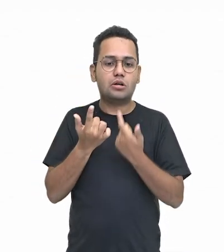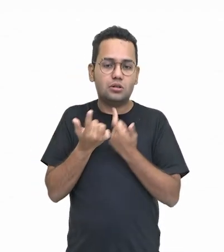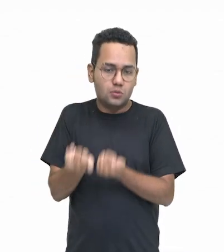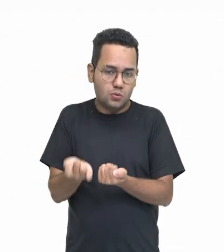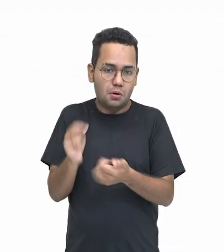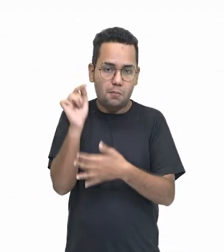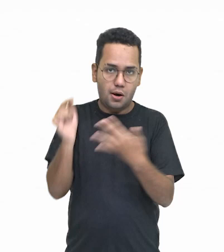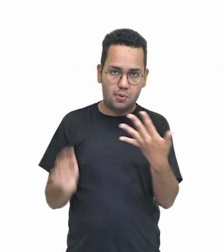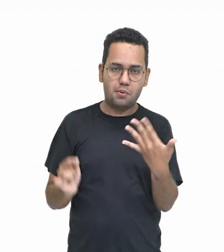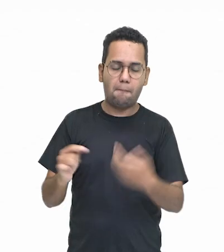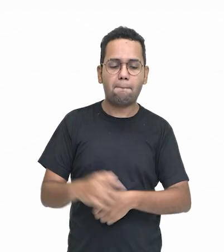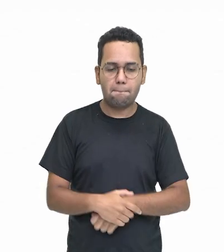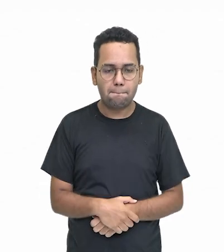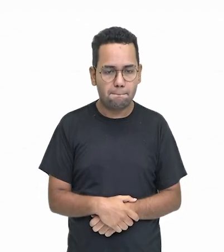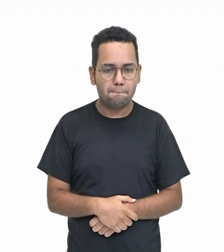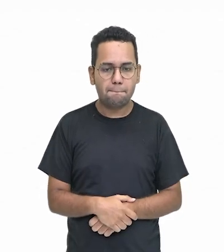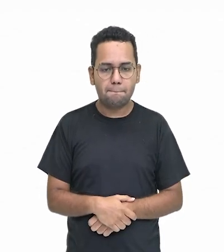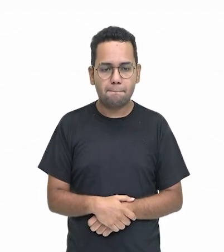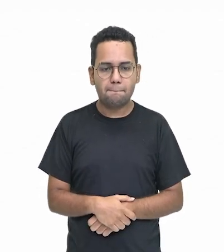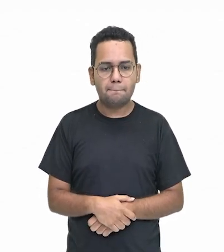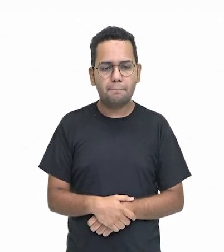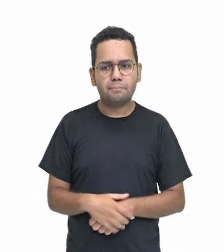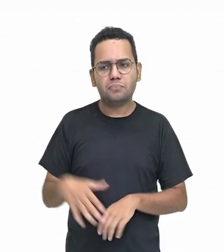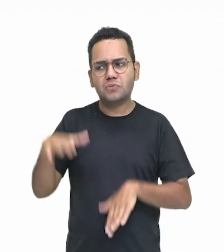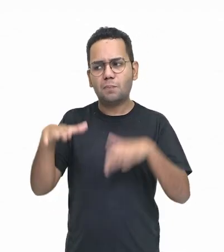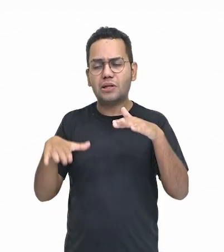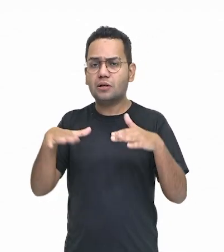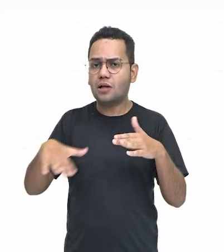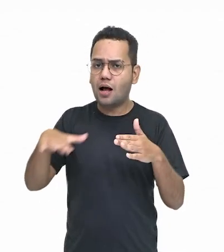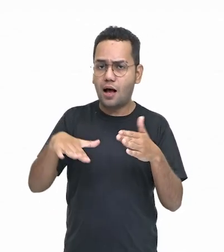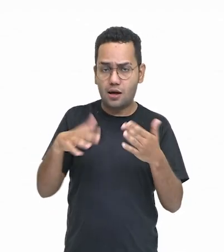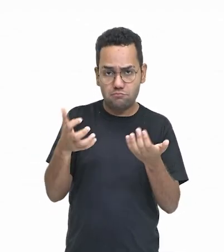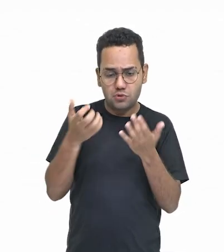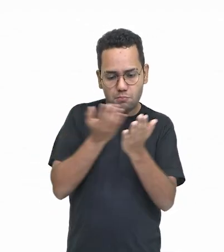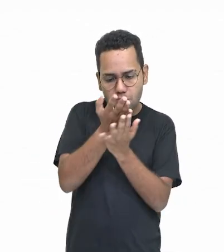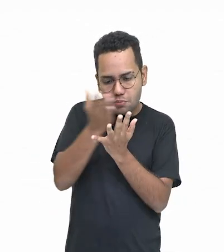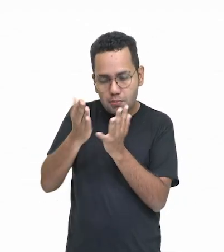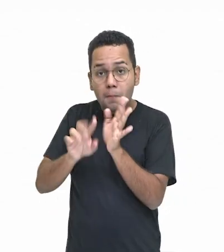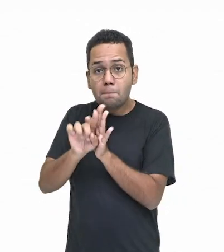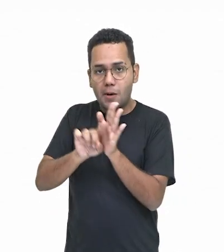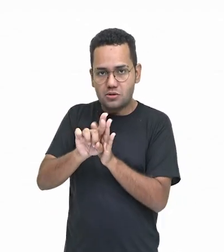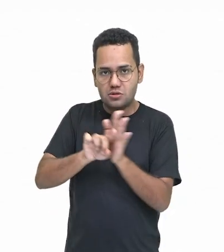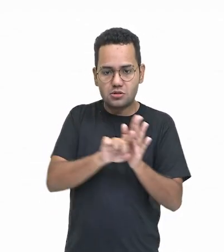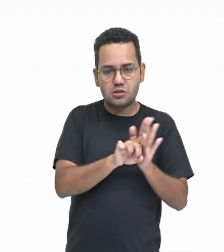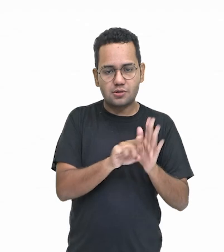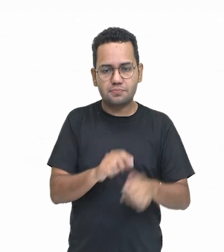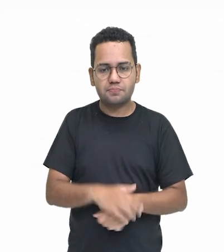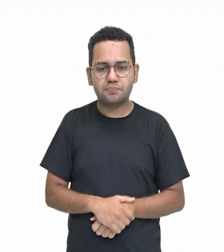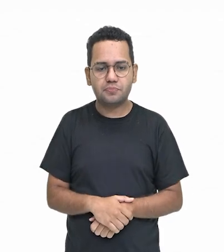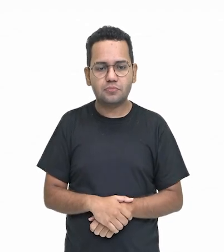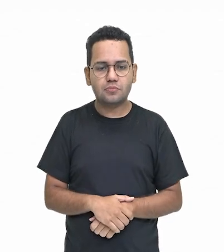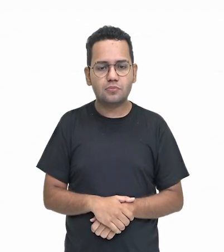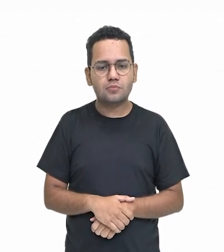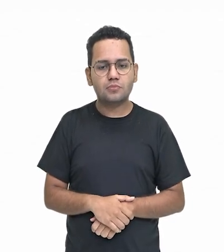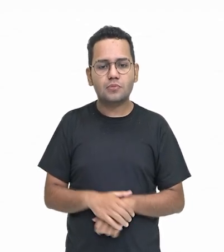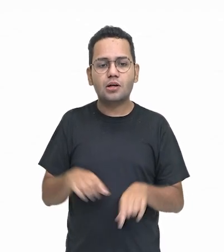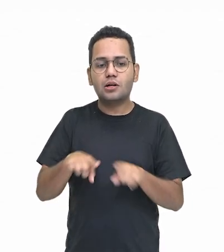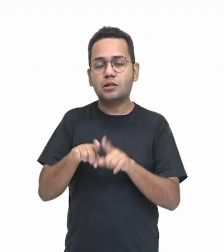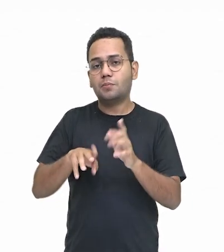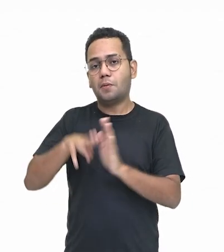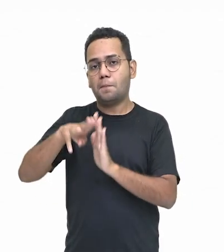linguística, dependendo de qual vertente da antropologia estudada e de qual método